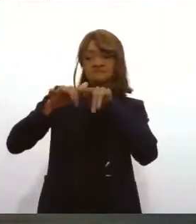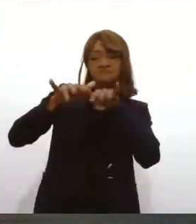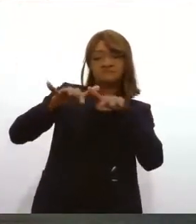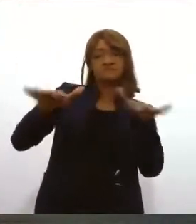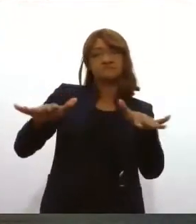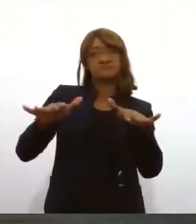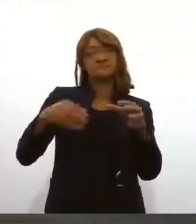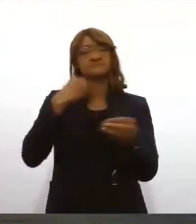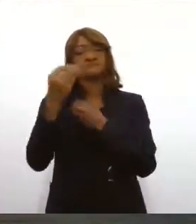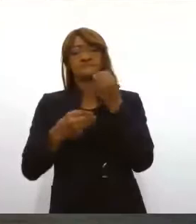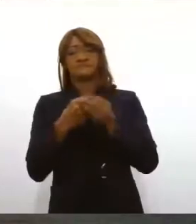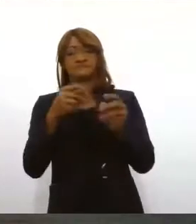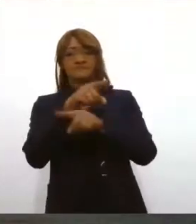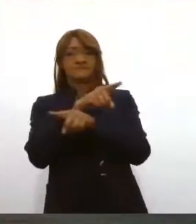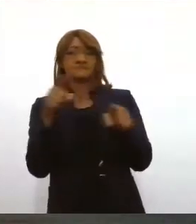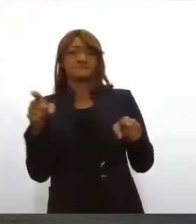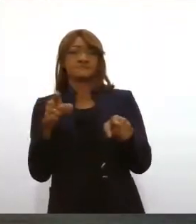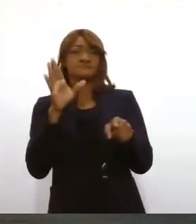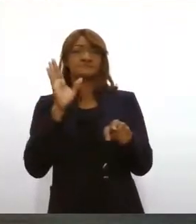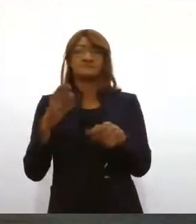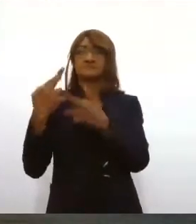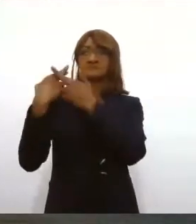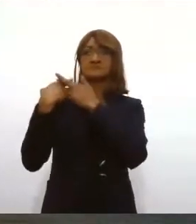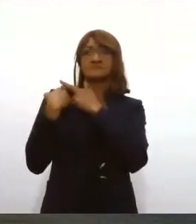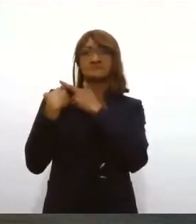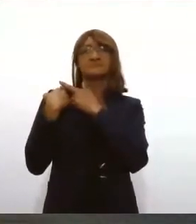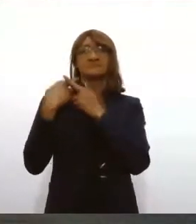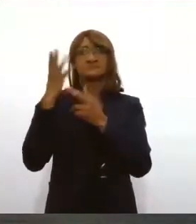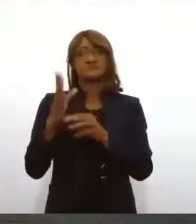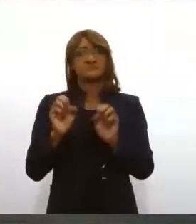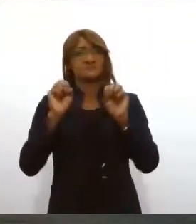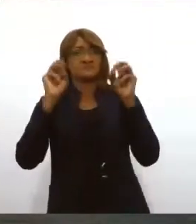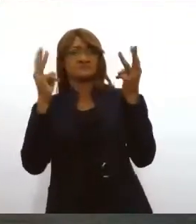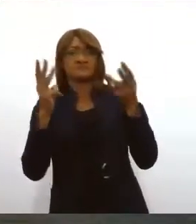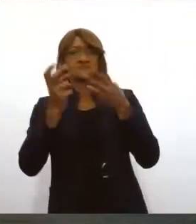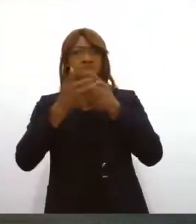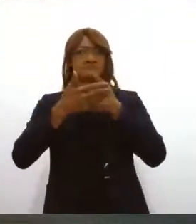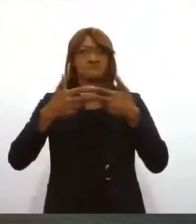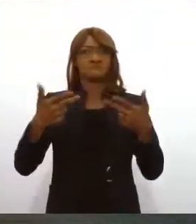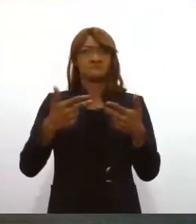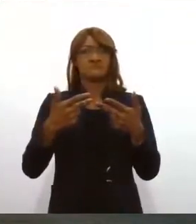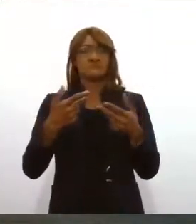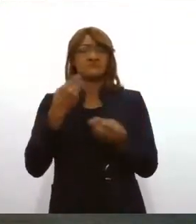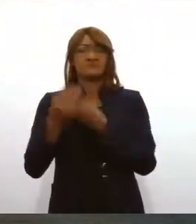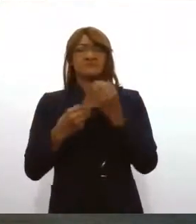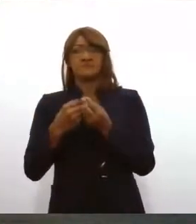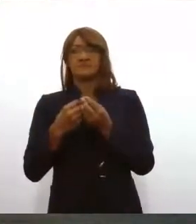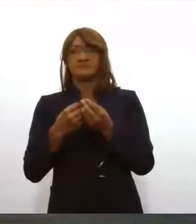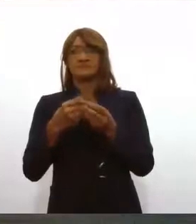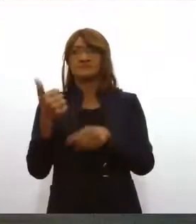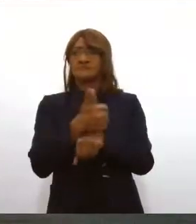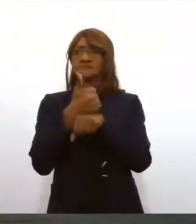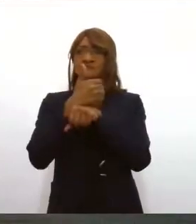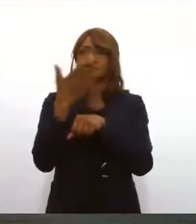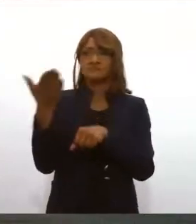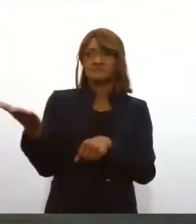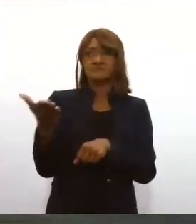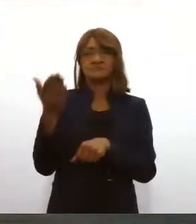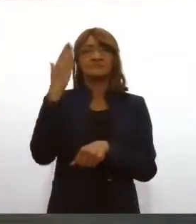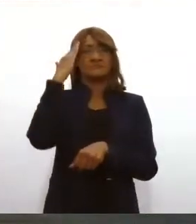ficaram esses promotores de eventos, todas essas pessoas envolvidas nesses eventos, trabalhadores, que a gente sabe que é uma mão de